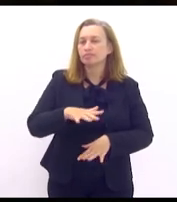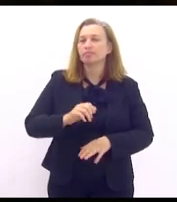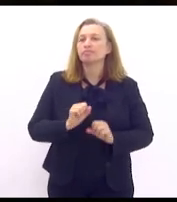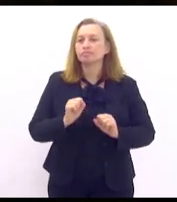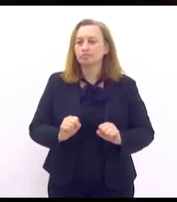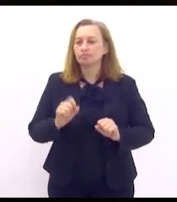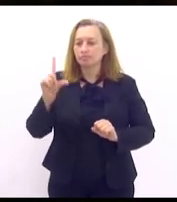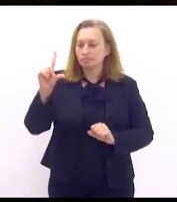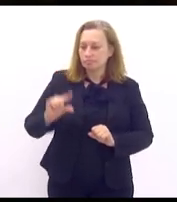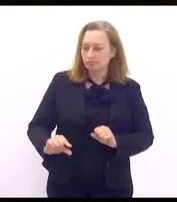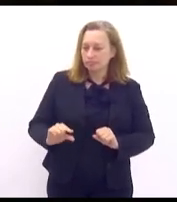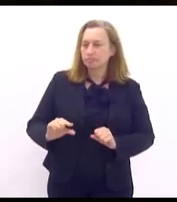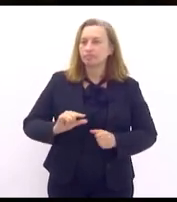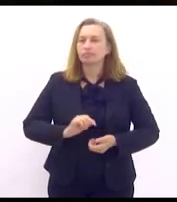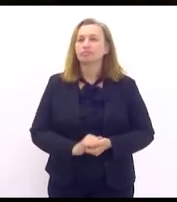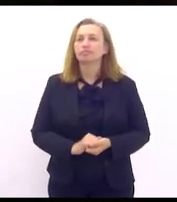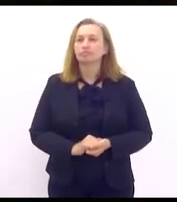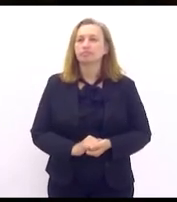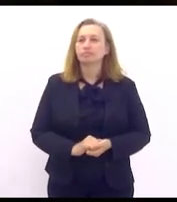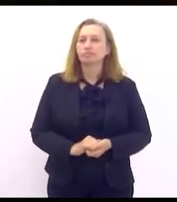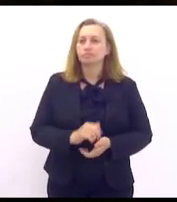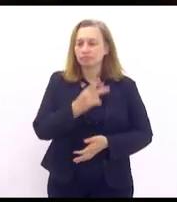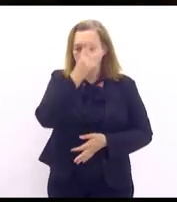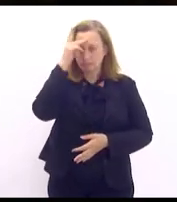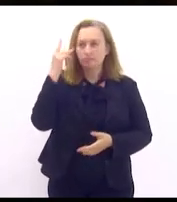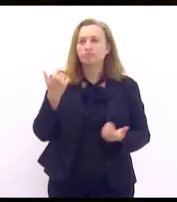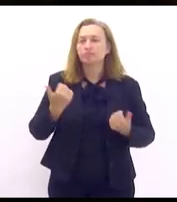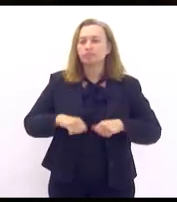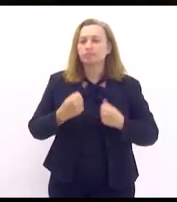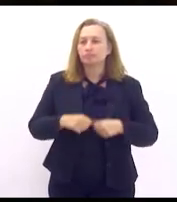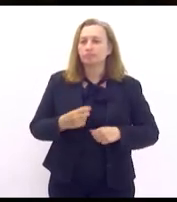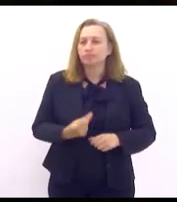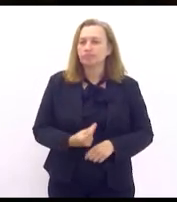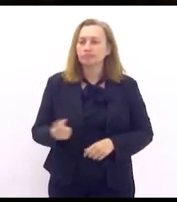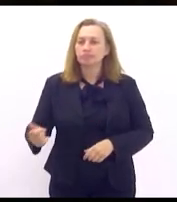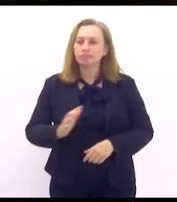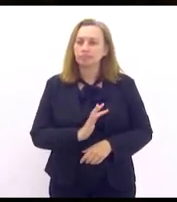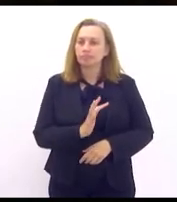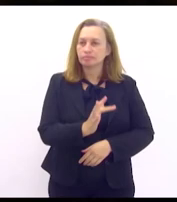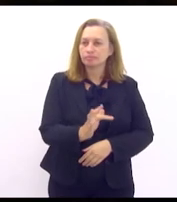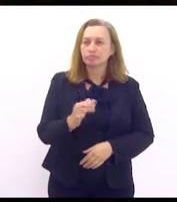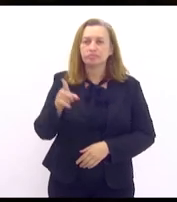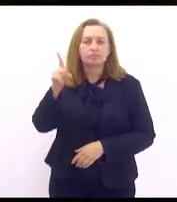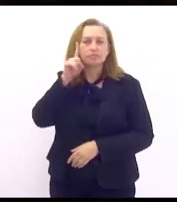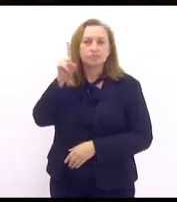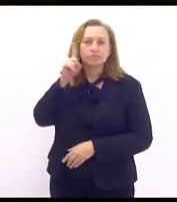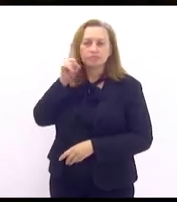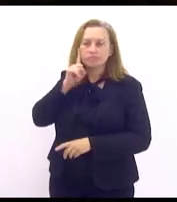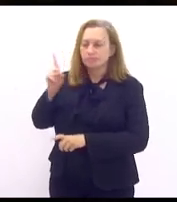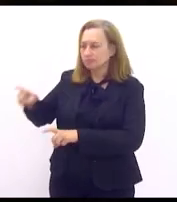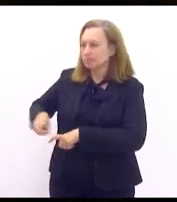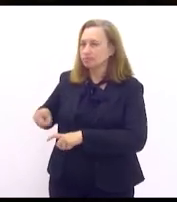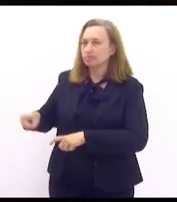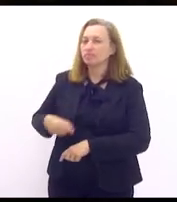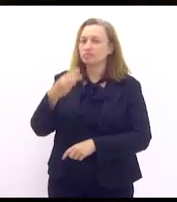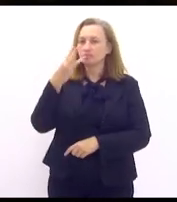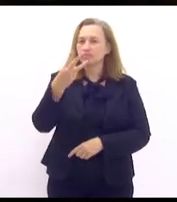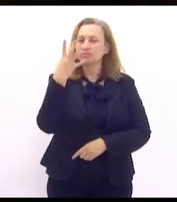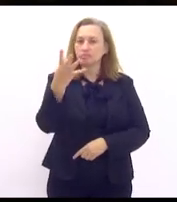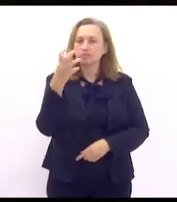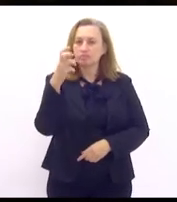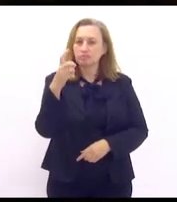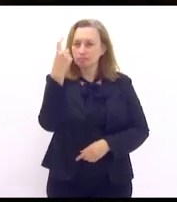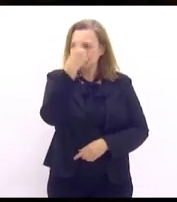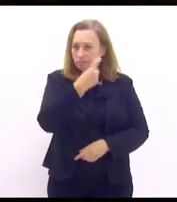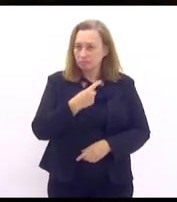poder diminuir esse êxodo de pessoas que precisam sair da Baixada e do interior todos os dias, pegando 3, 4, 5 horas de